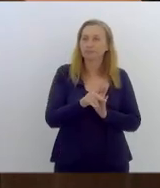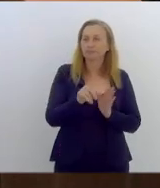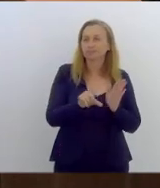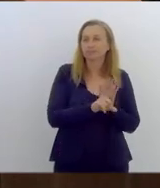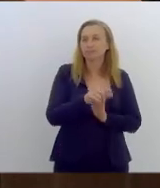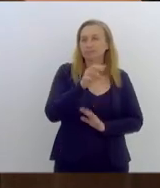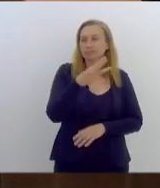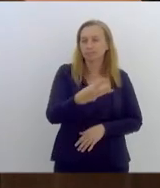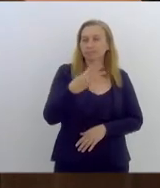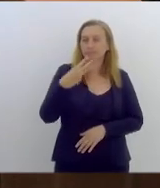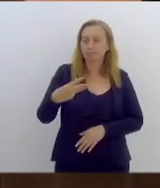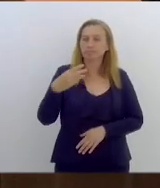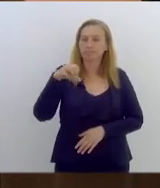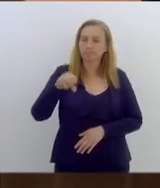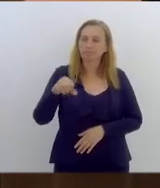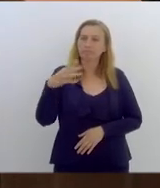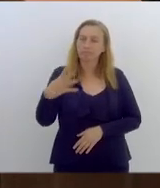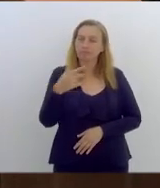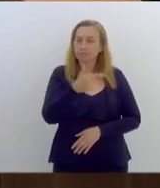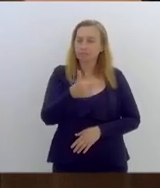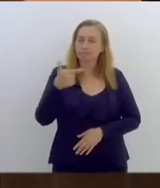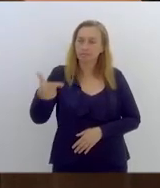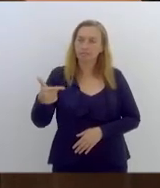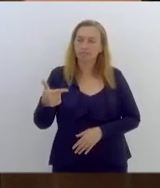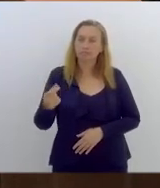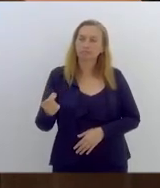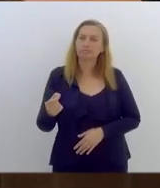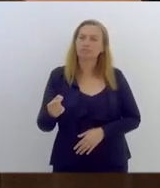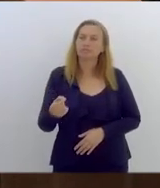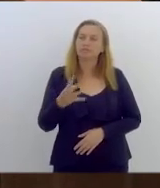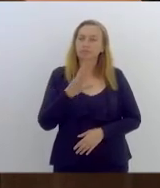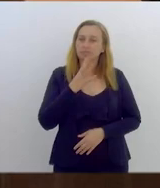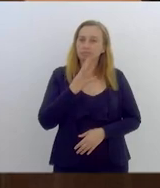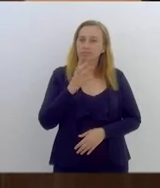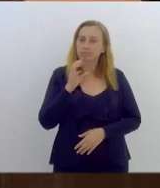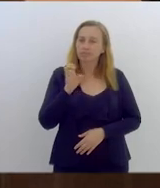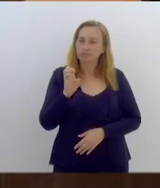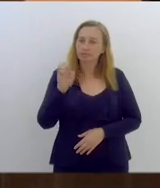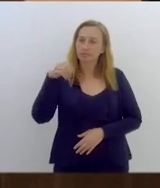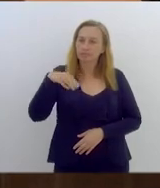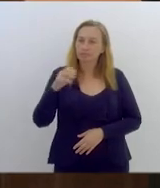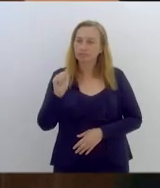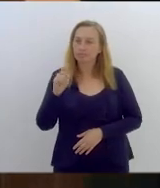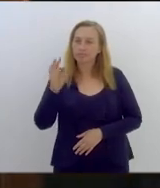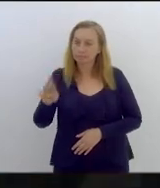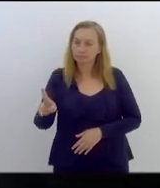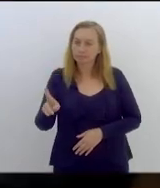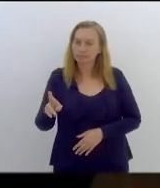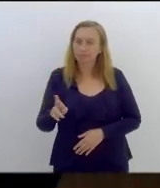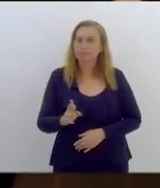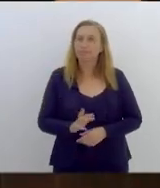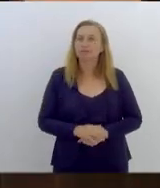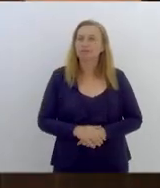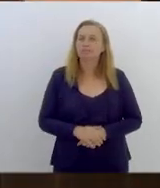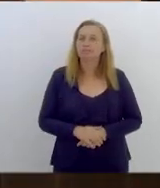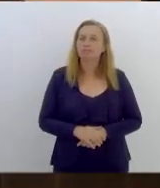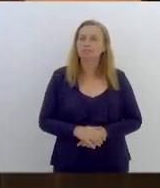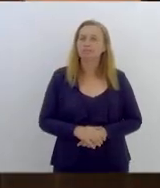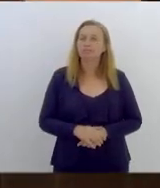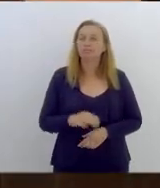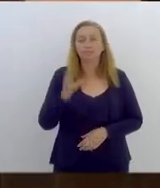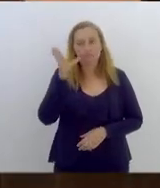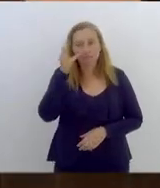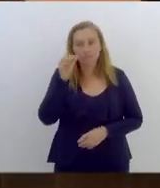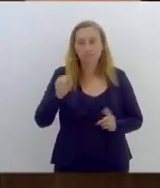lei 3394-2020, que reconhece a EMATER como... de relevante